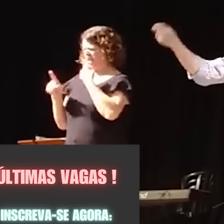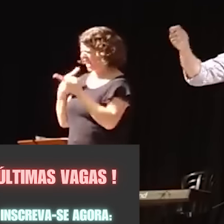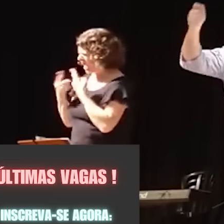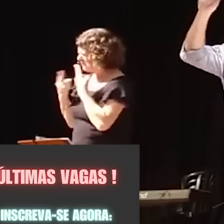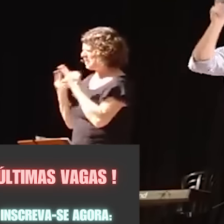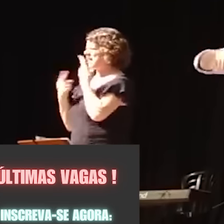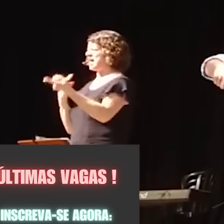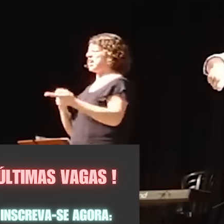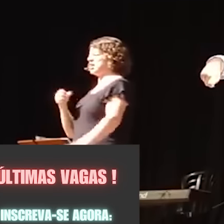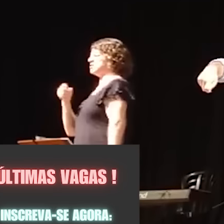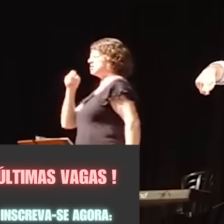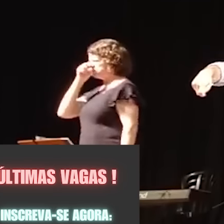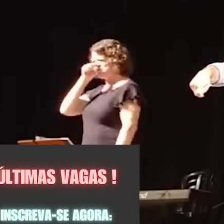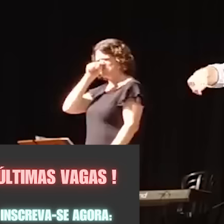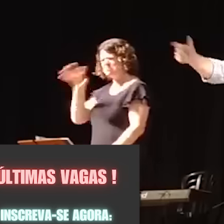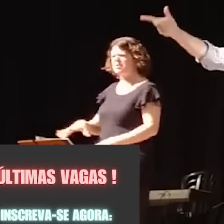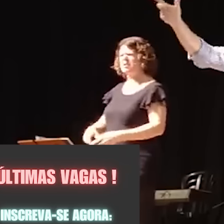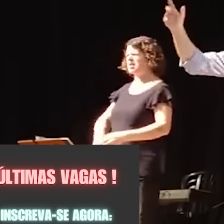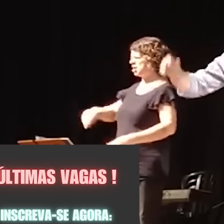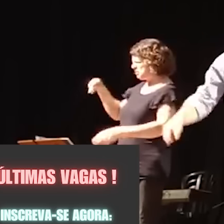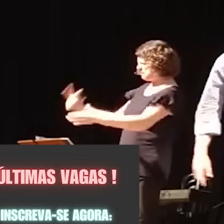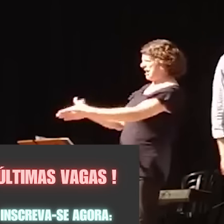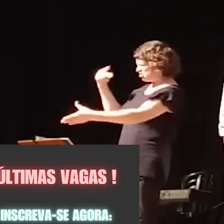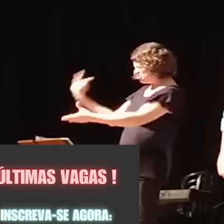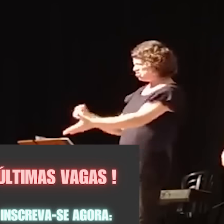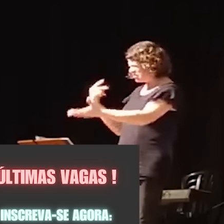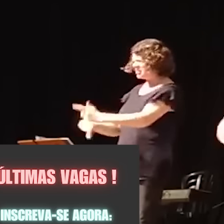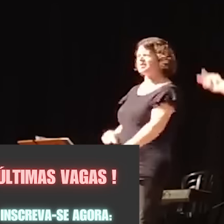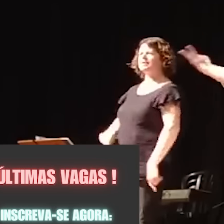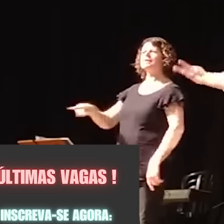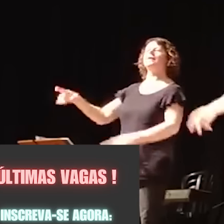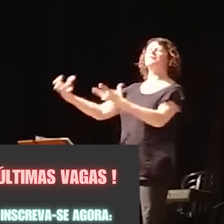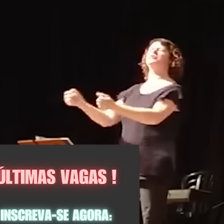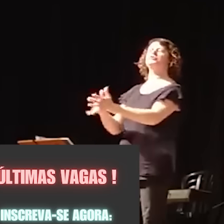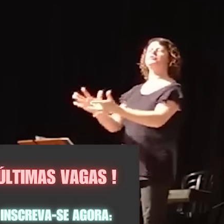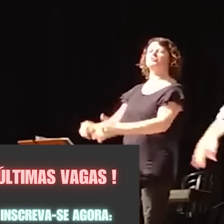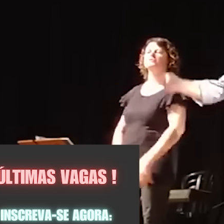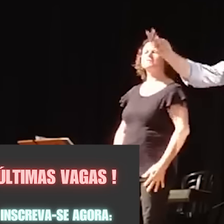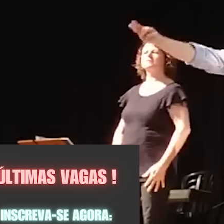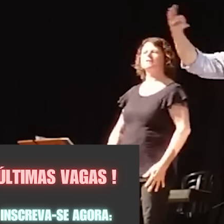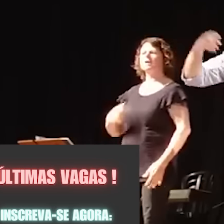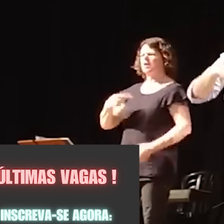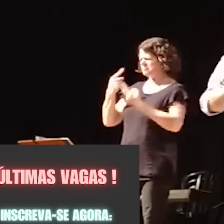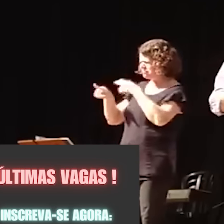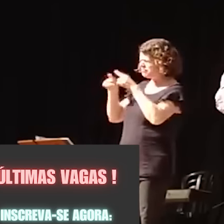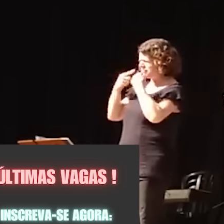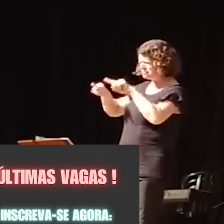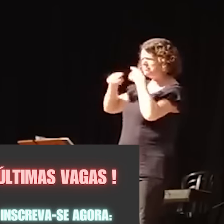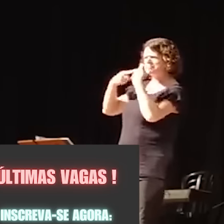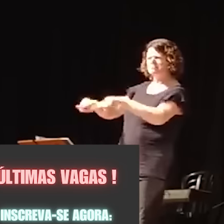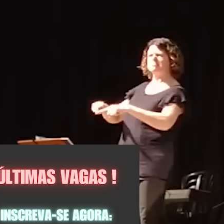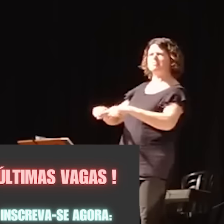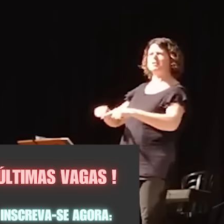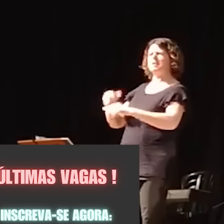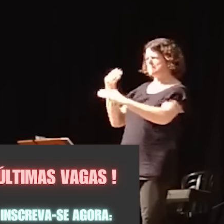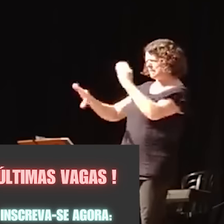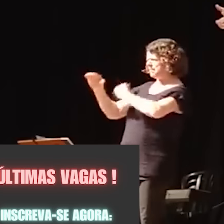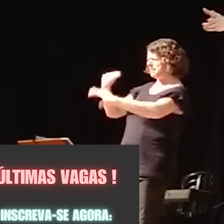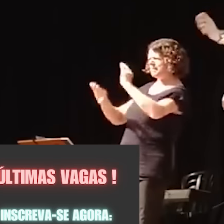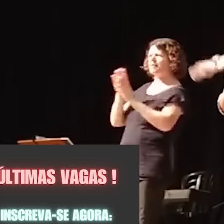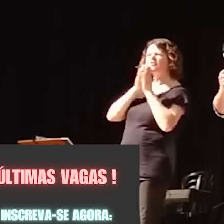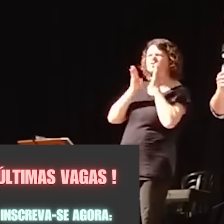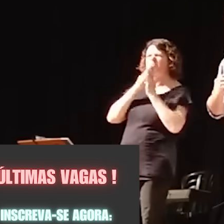com cinto com vara e ele se converteu eu critiquei mandei mensagem no Facebook